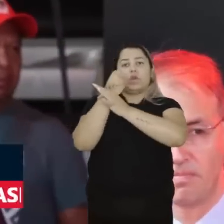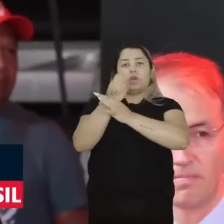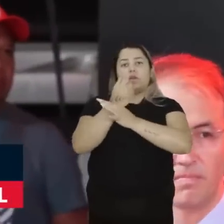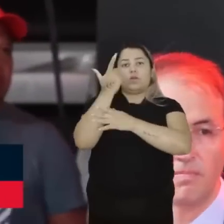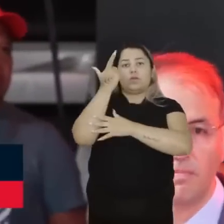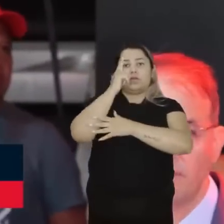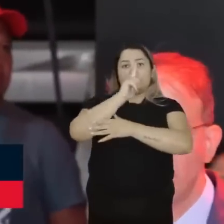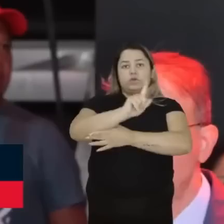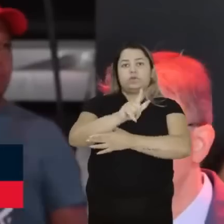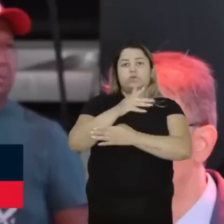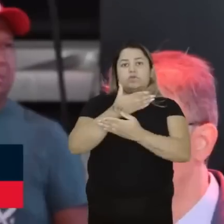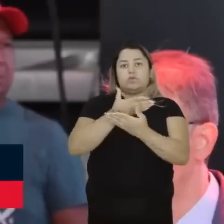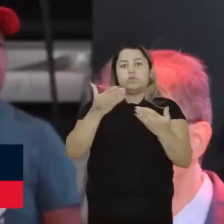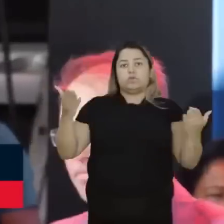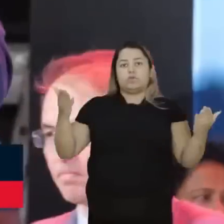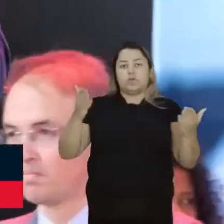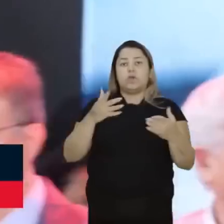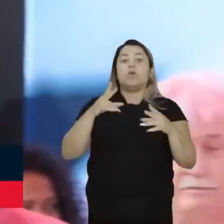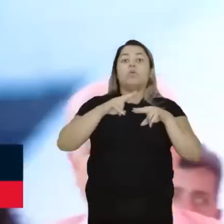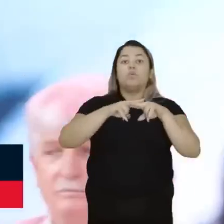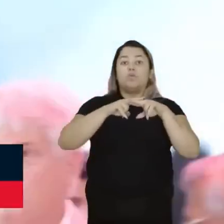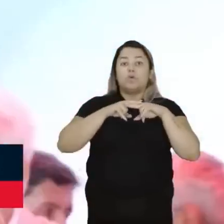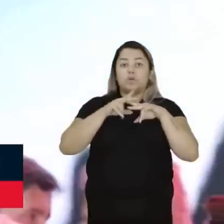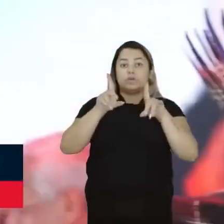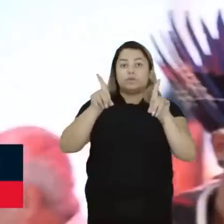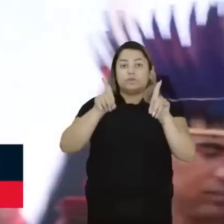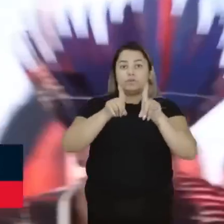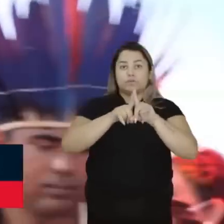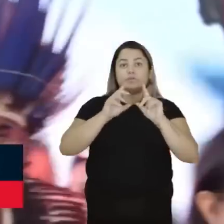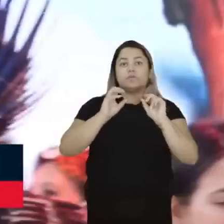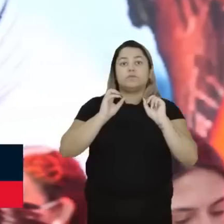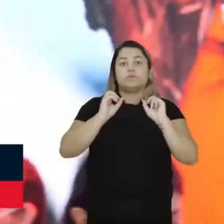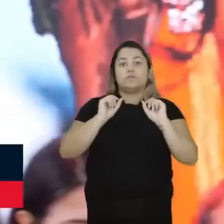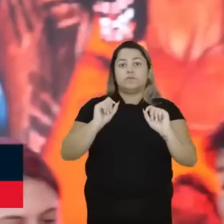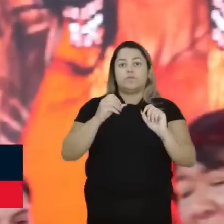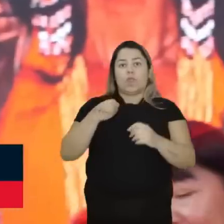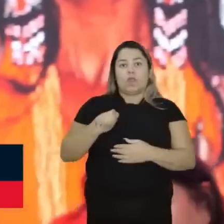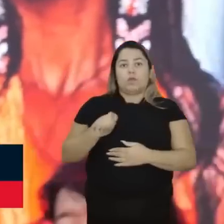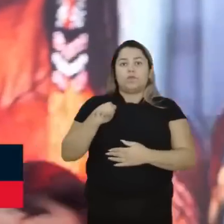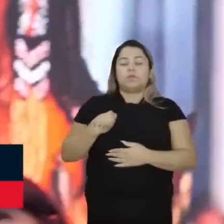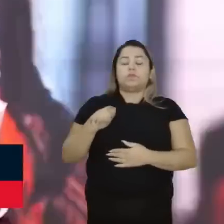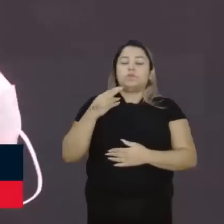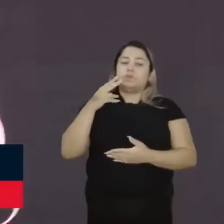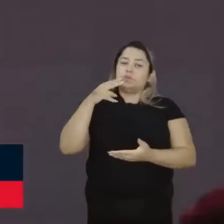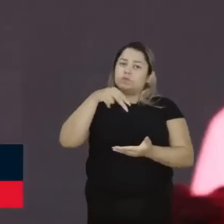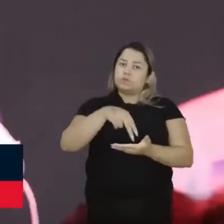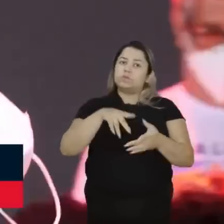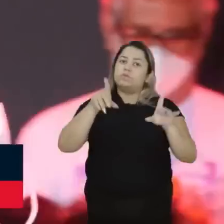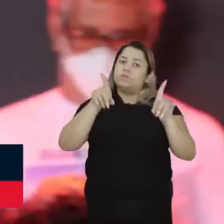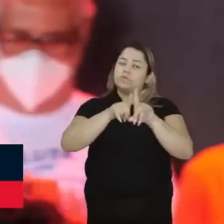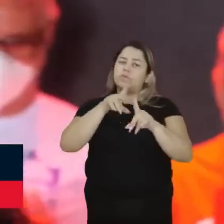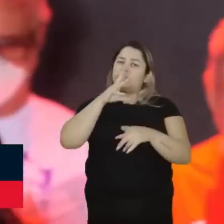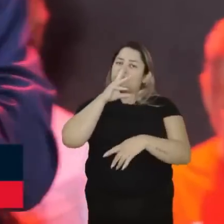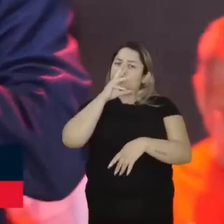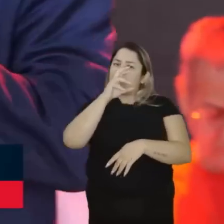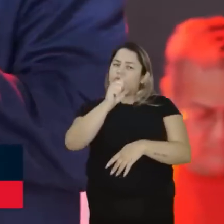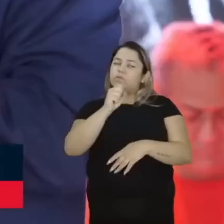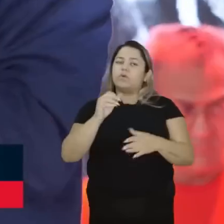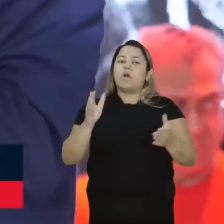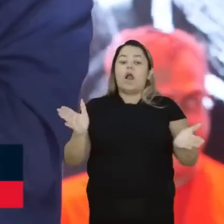de vocês. Por isso, a presença de vocês nos reforça, nos